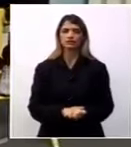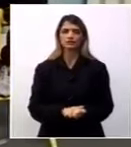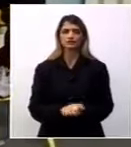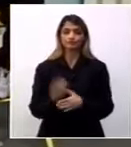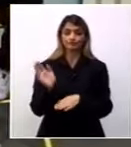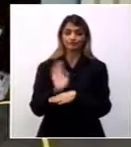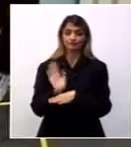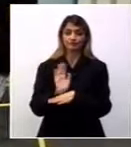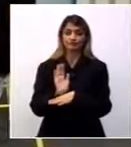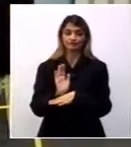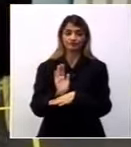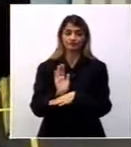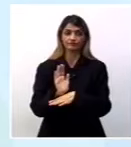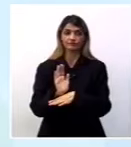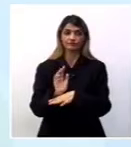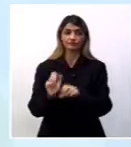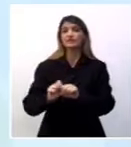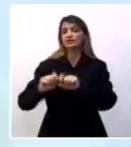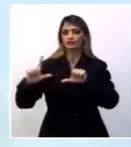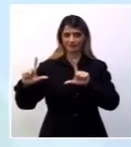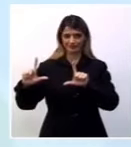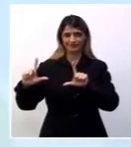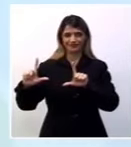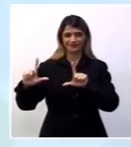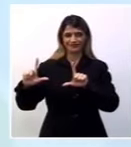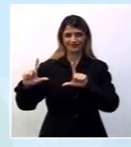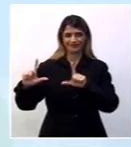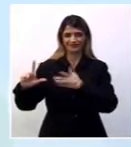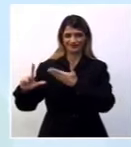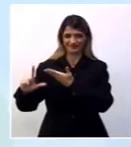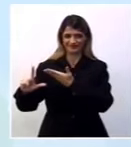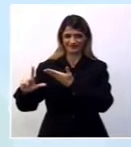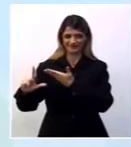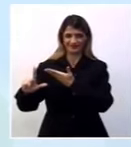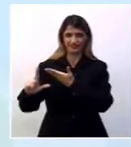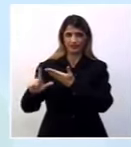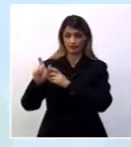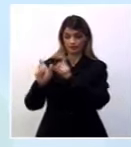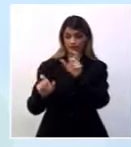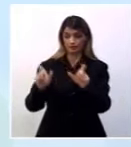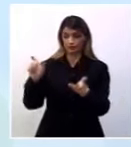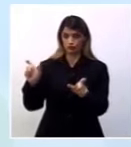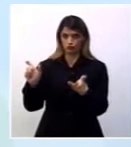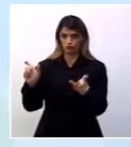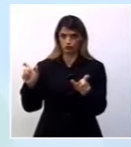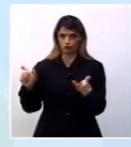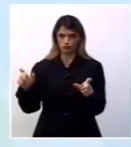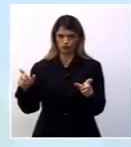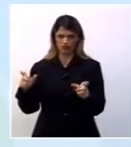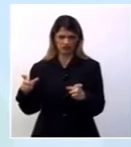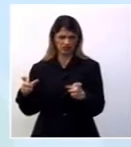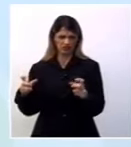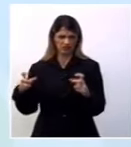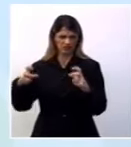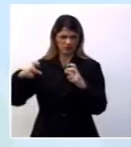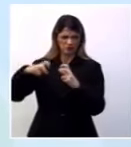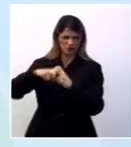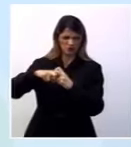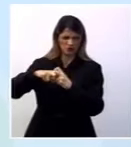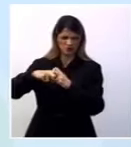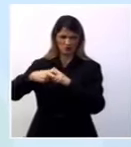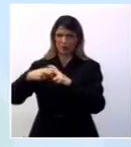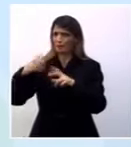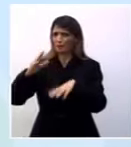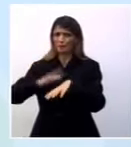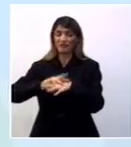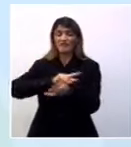favor? Como é que funciona a arte marcial? Os atletas que se confrontam podem utilizar golpes de mais de uma arte